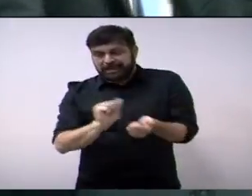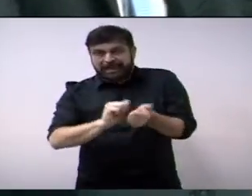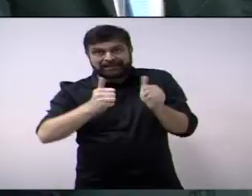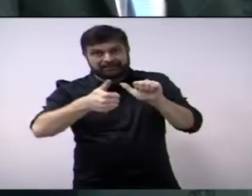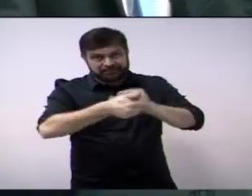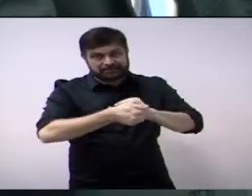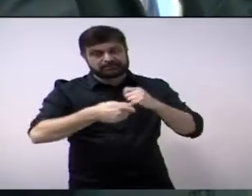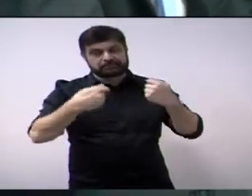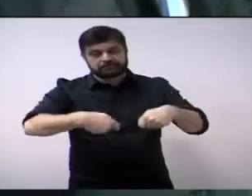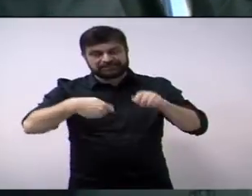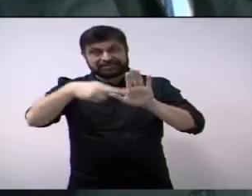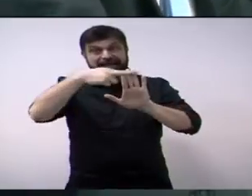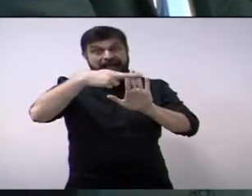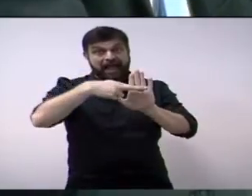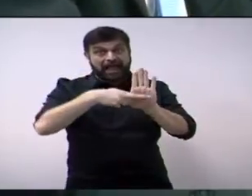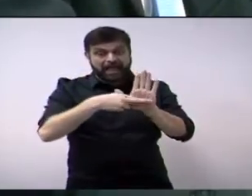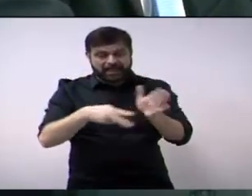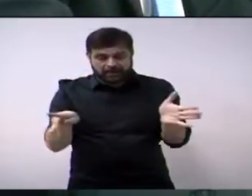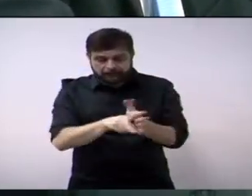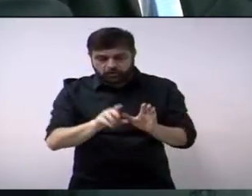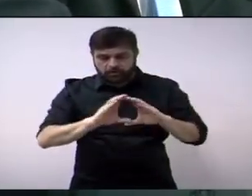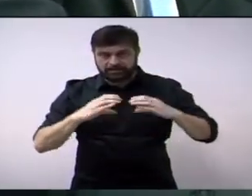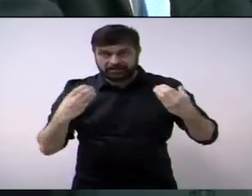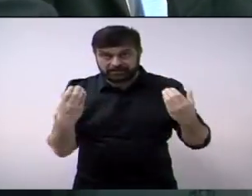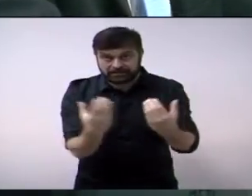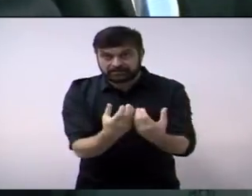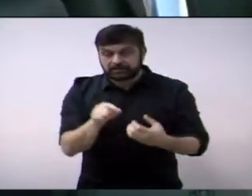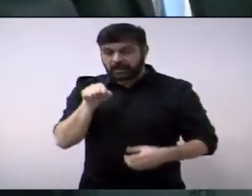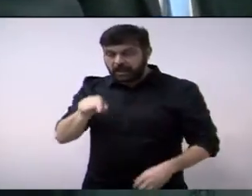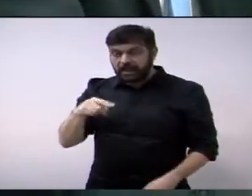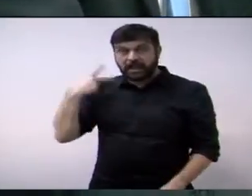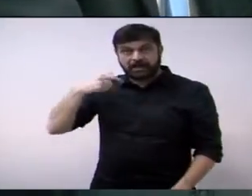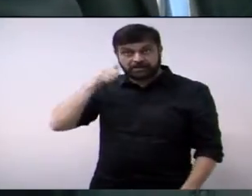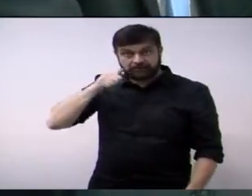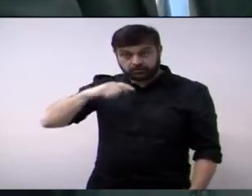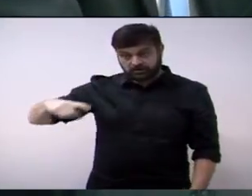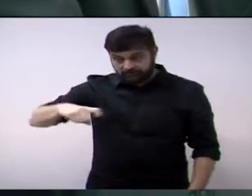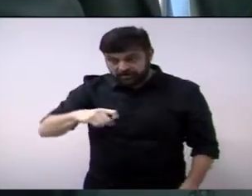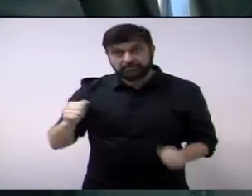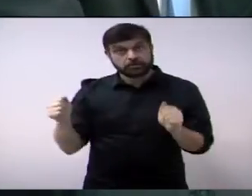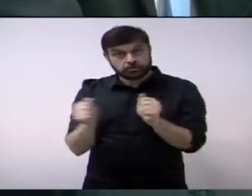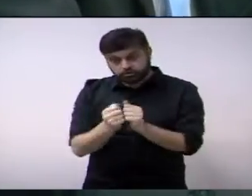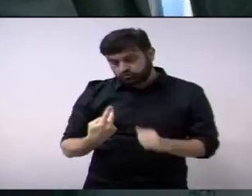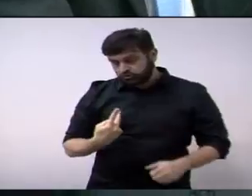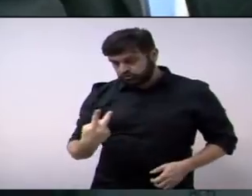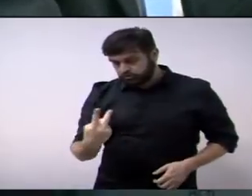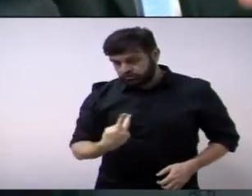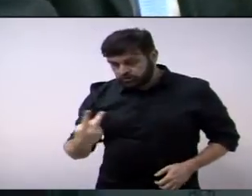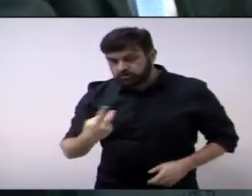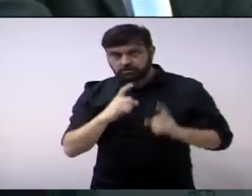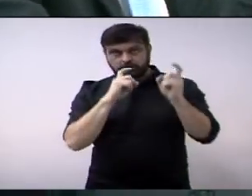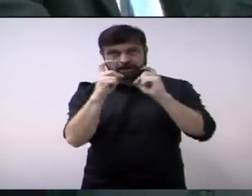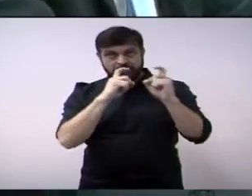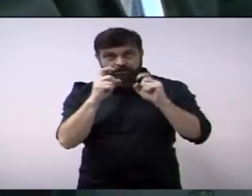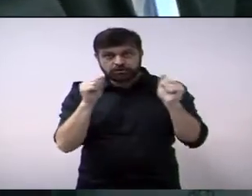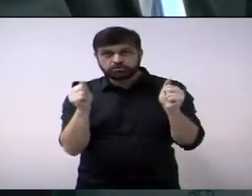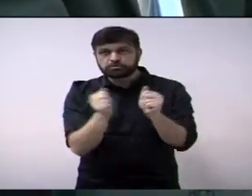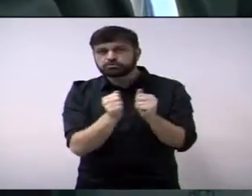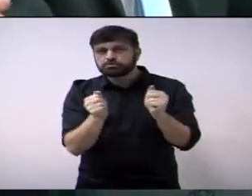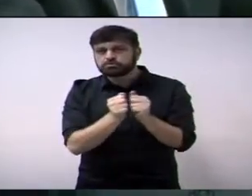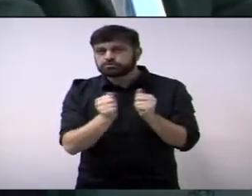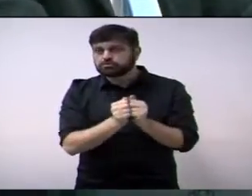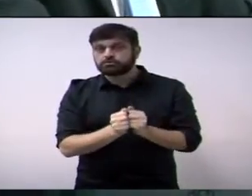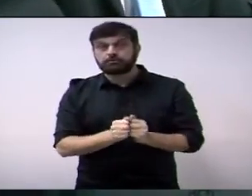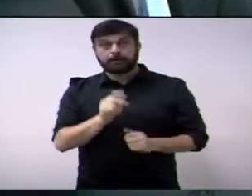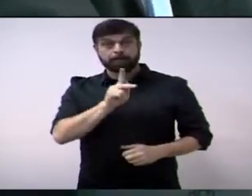que ser feitas? E a vereadora Fábia, inclusive, participou comigo de uma reunião junto a uma das